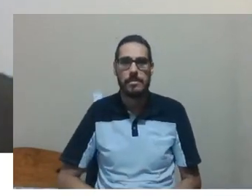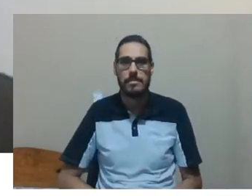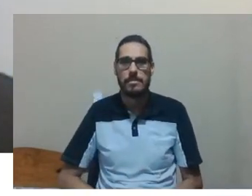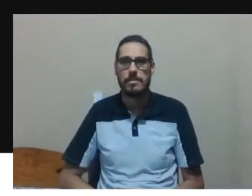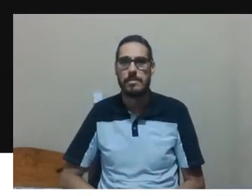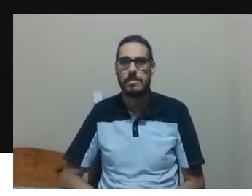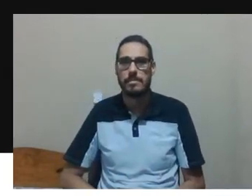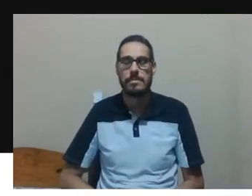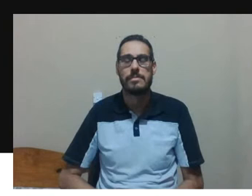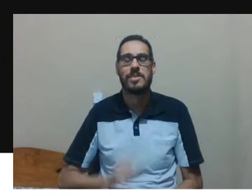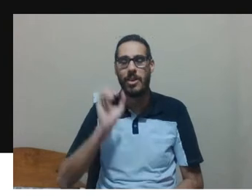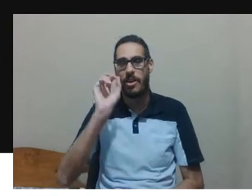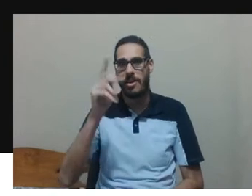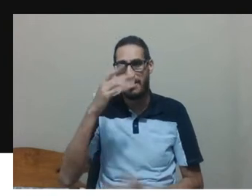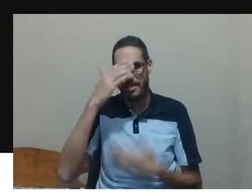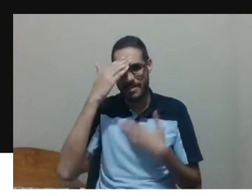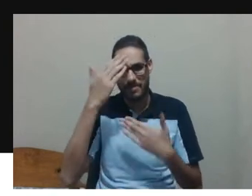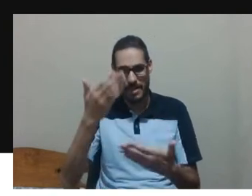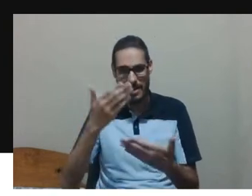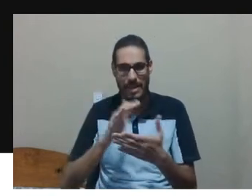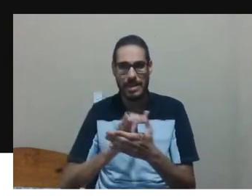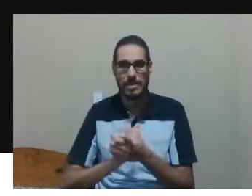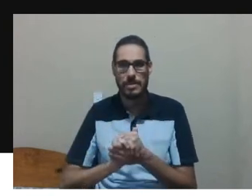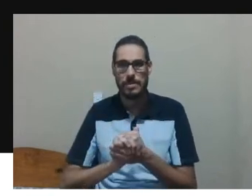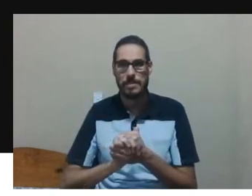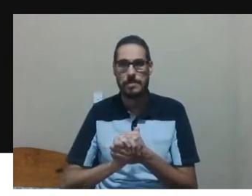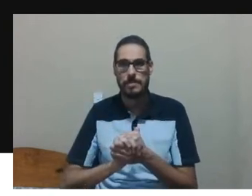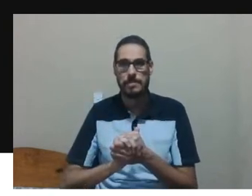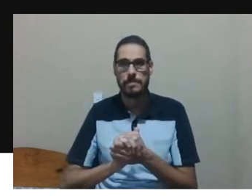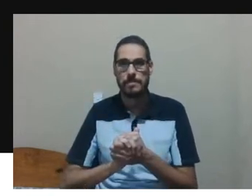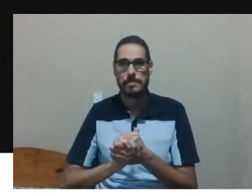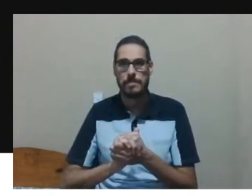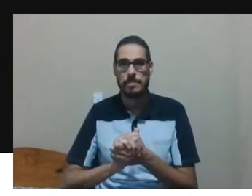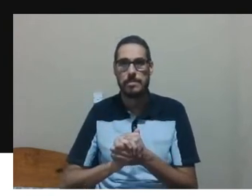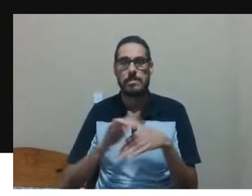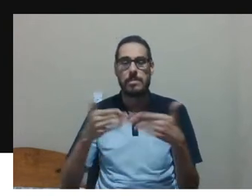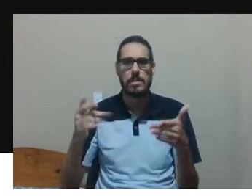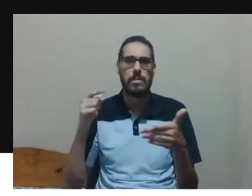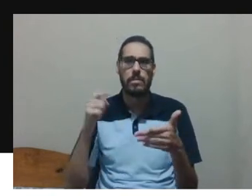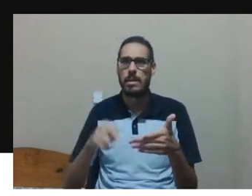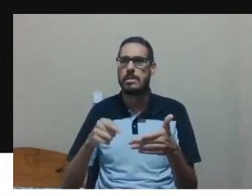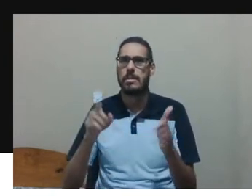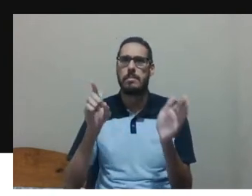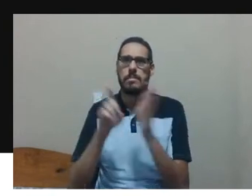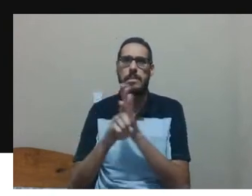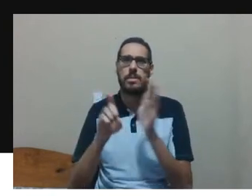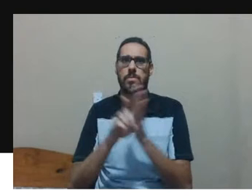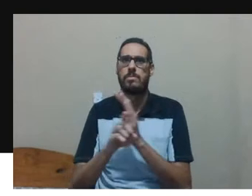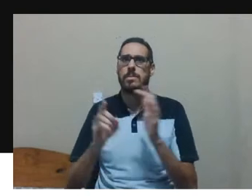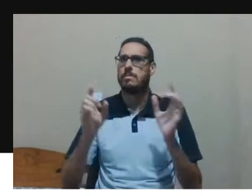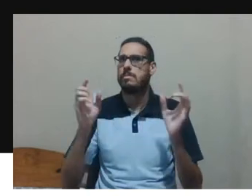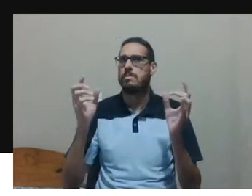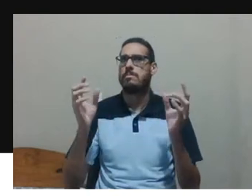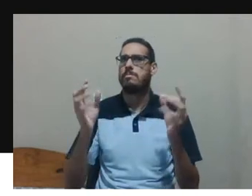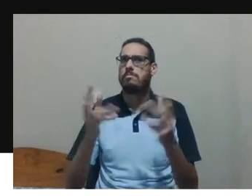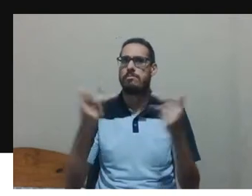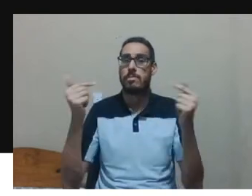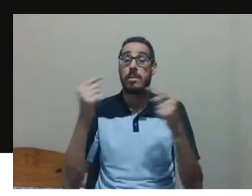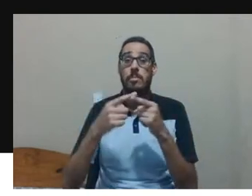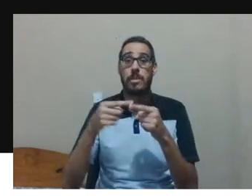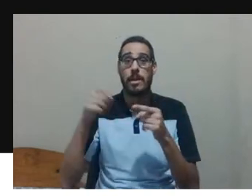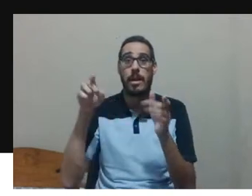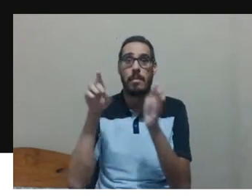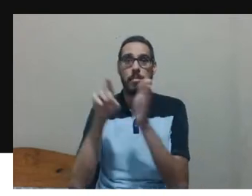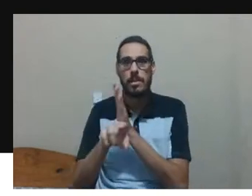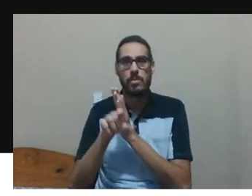Ok, obrigado. Então, essa pergunta é excepcional porque ela reside justamente